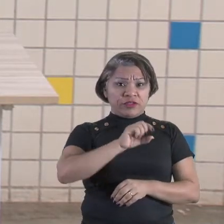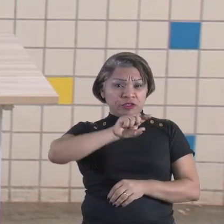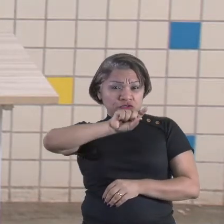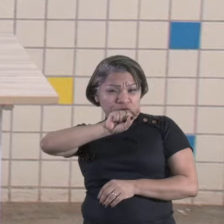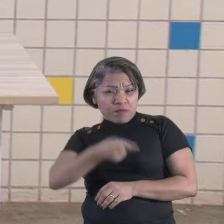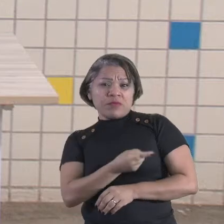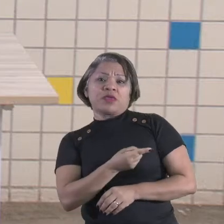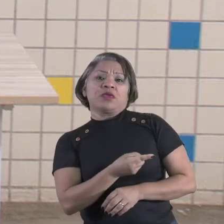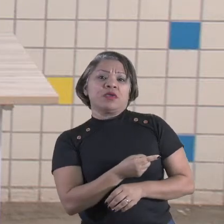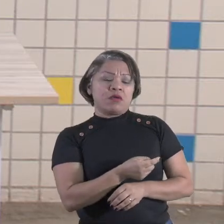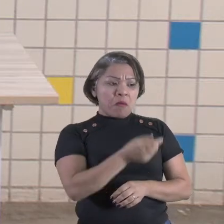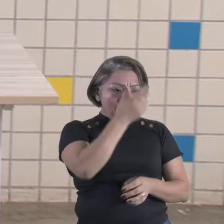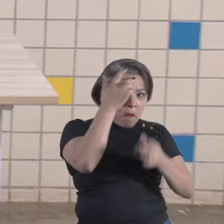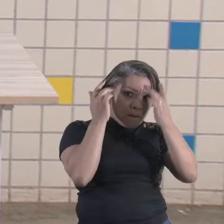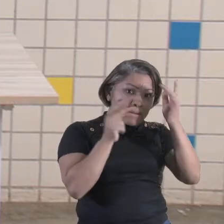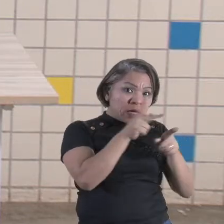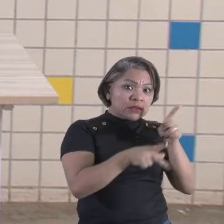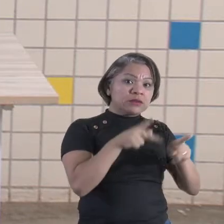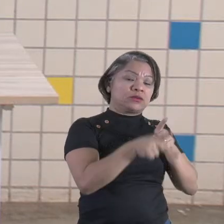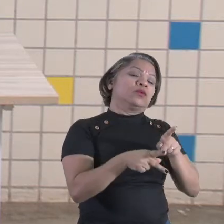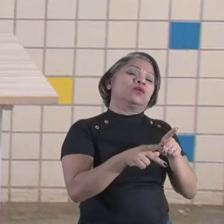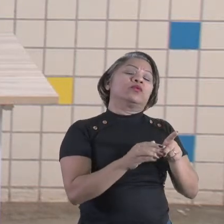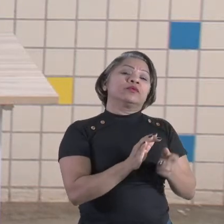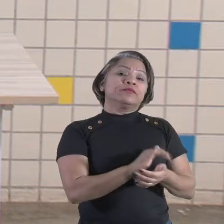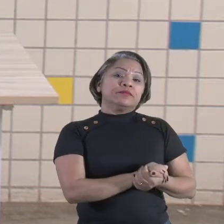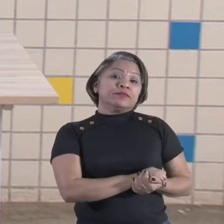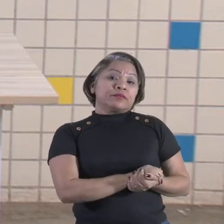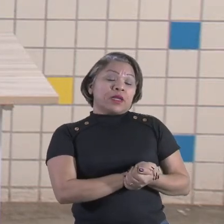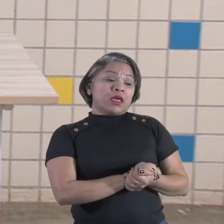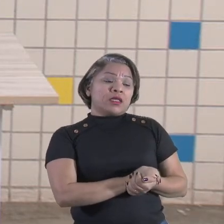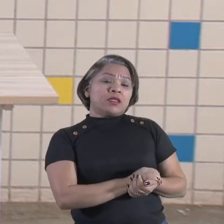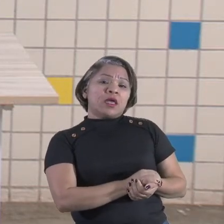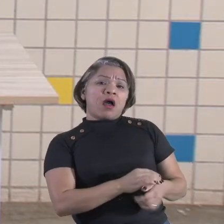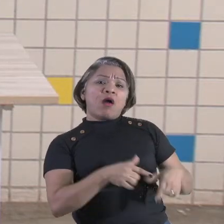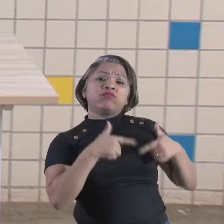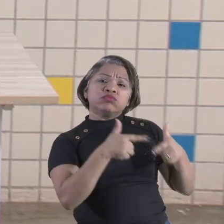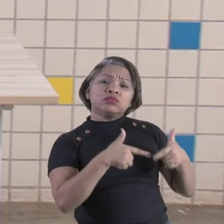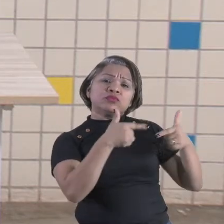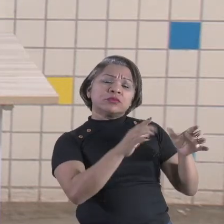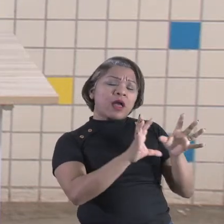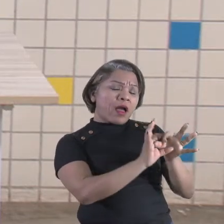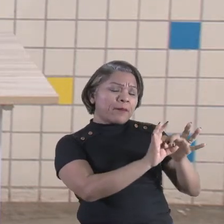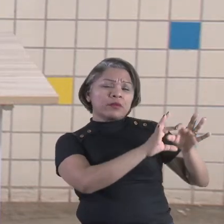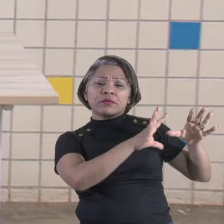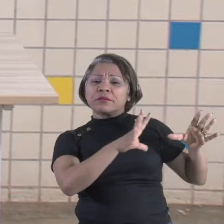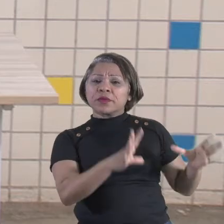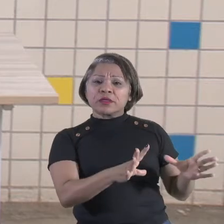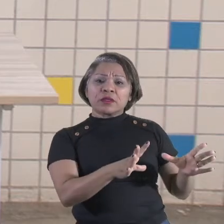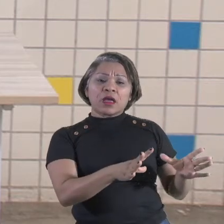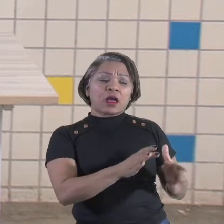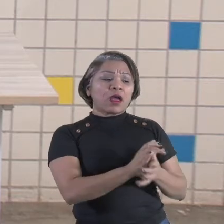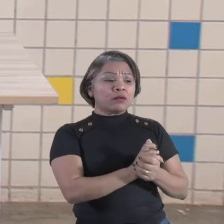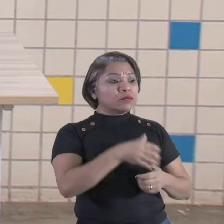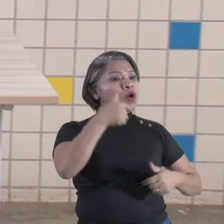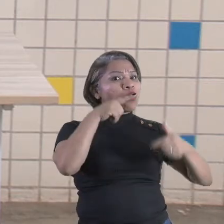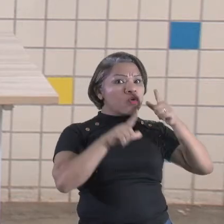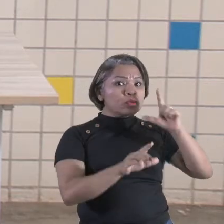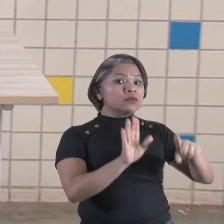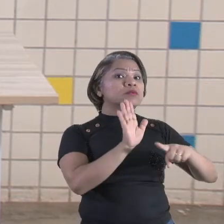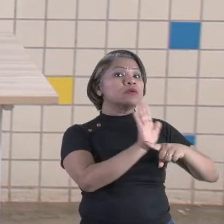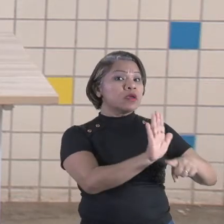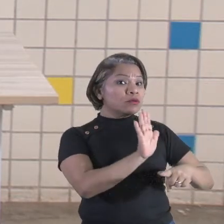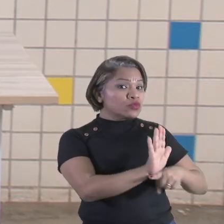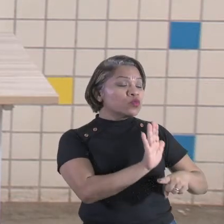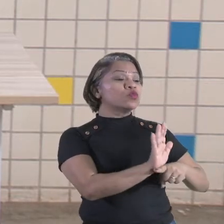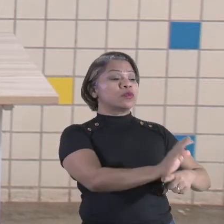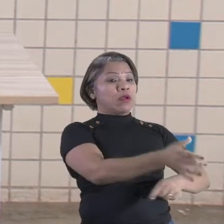luta das fugas das fazendas, eles acabaram encontrando ajuda de pessoas que não eram escravos, de